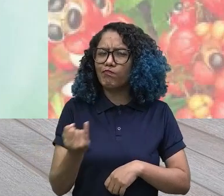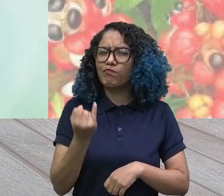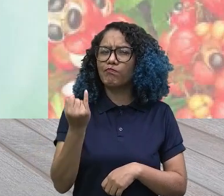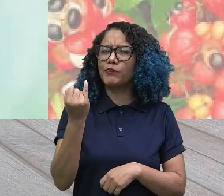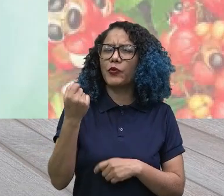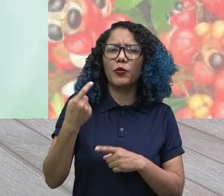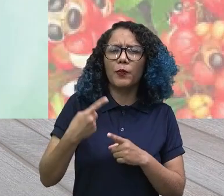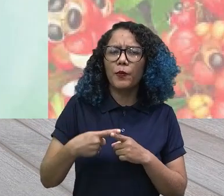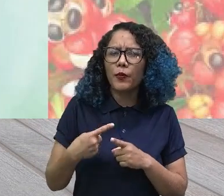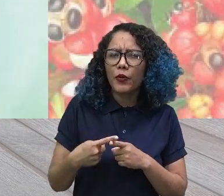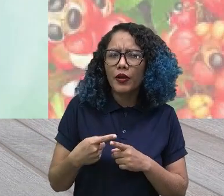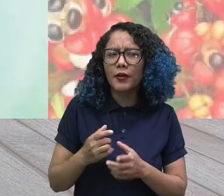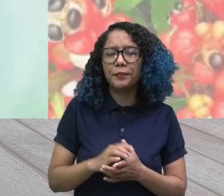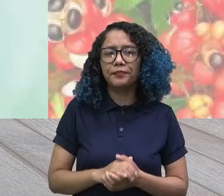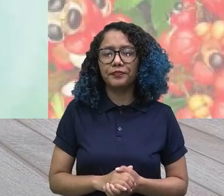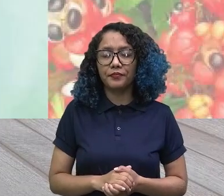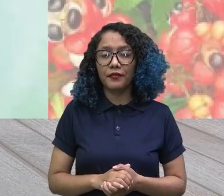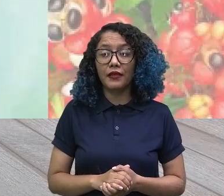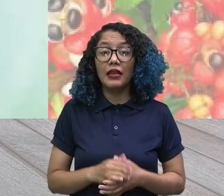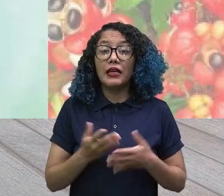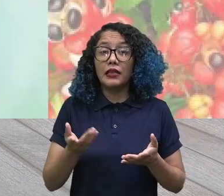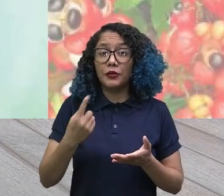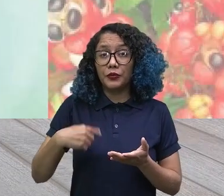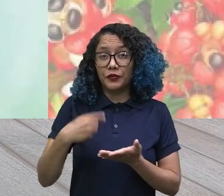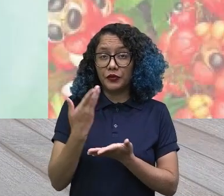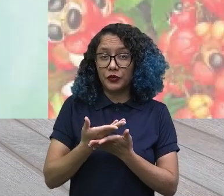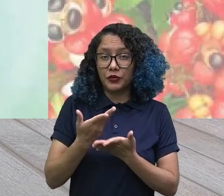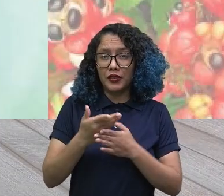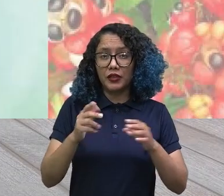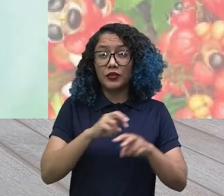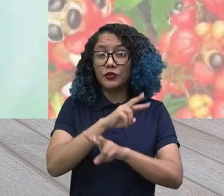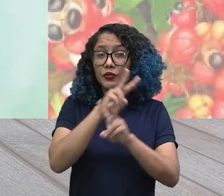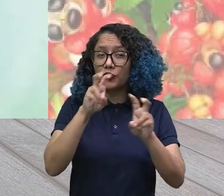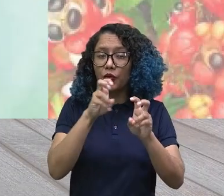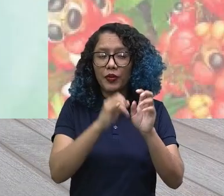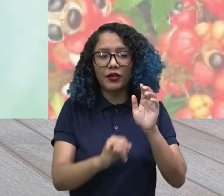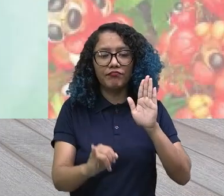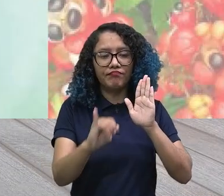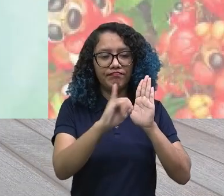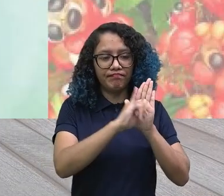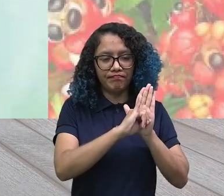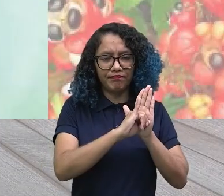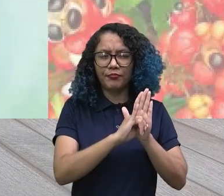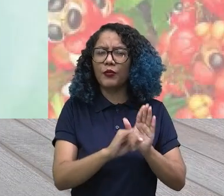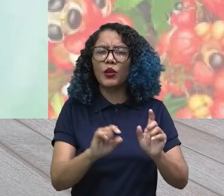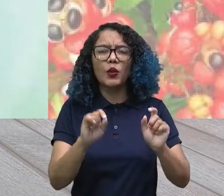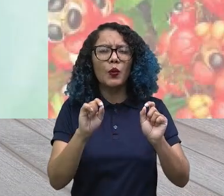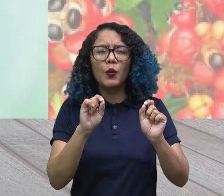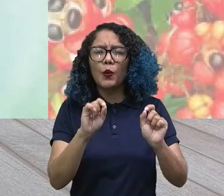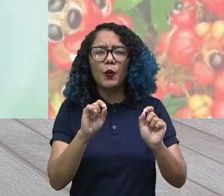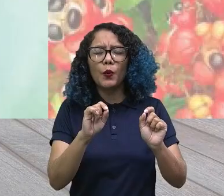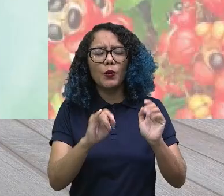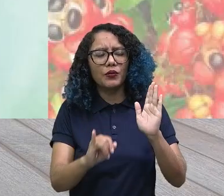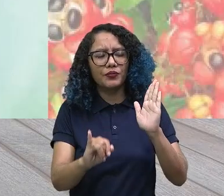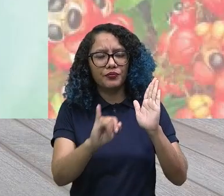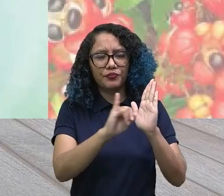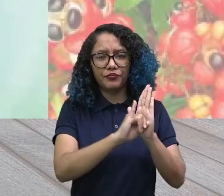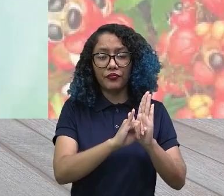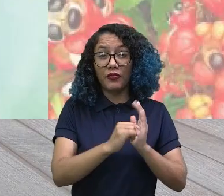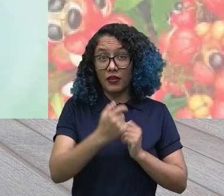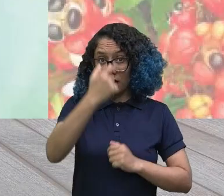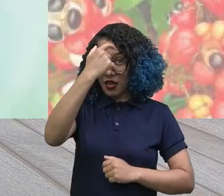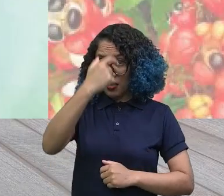Porque nós iremos estudar sobre identidade. E quando a gente fala sobre identidade, eu,